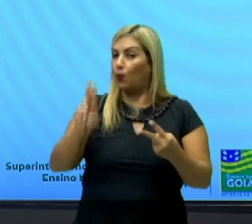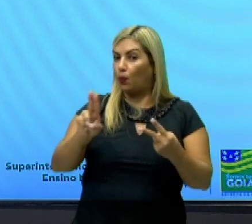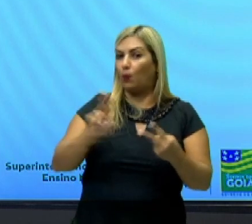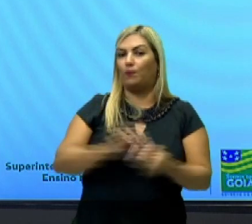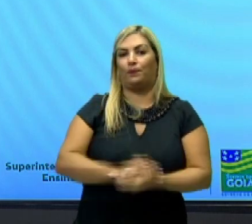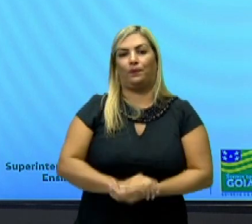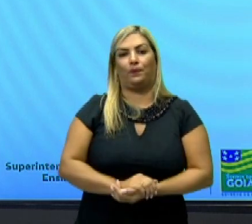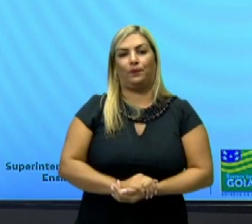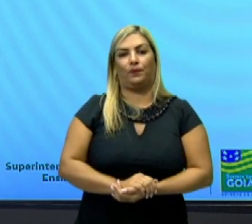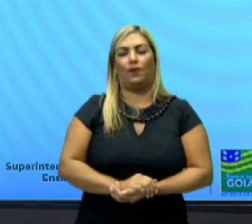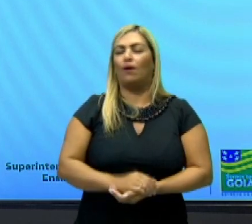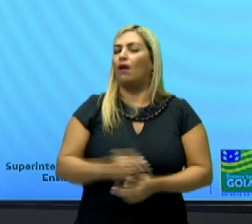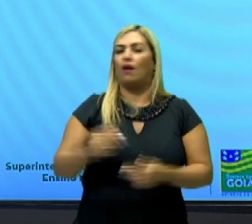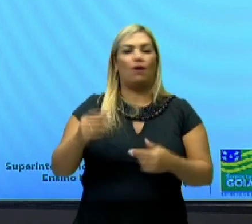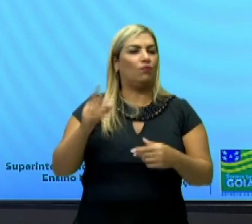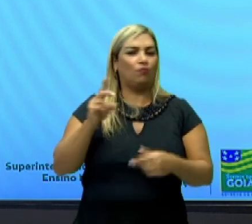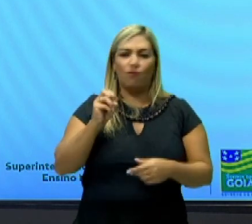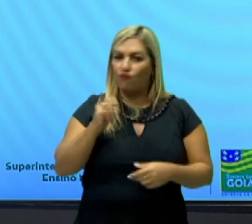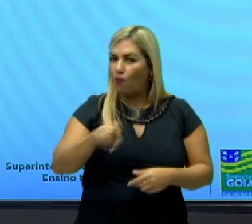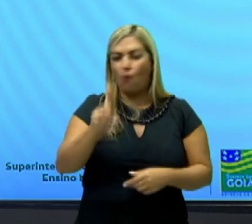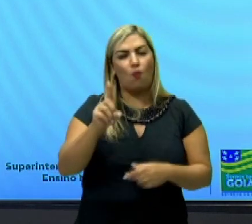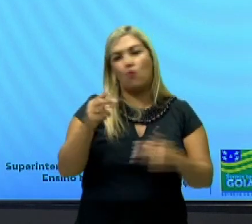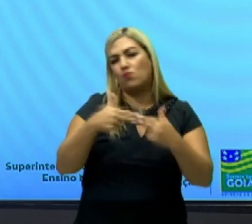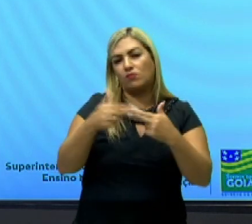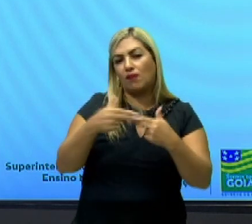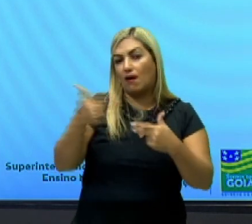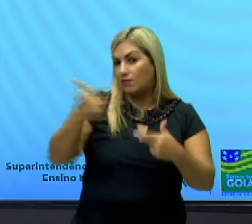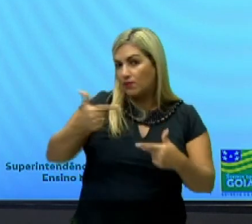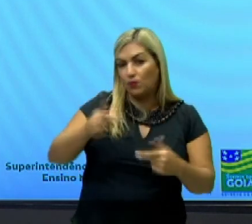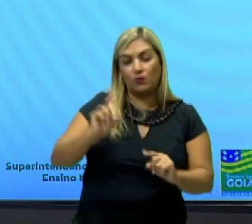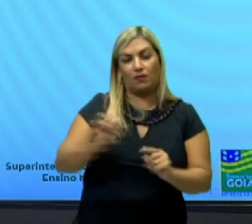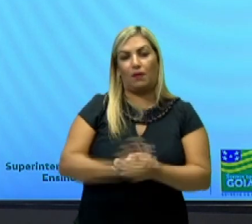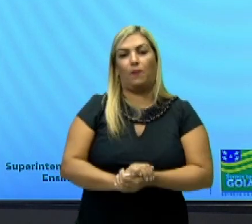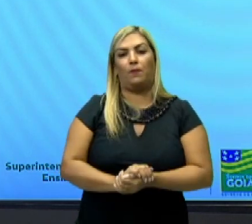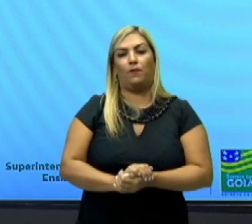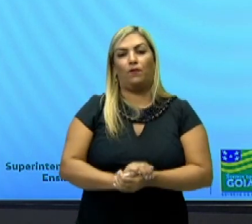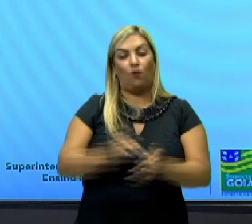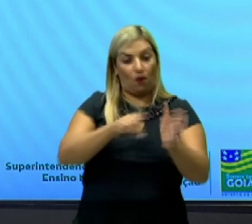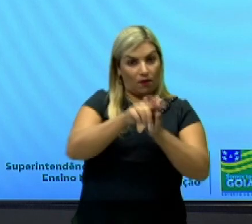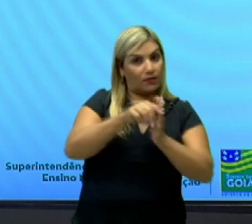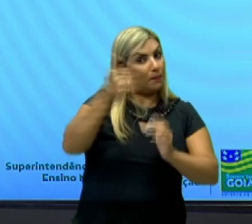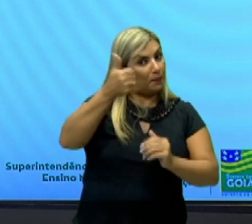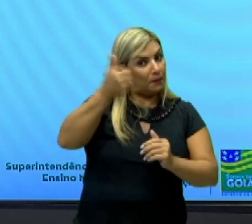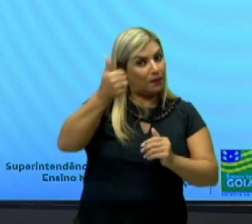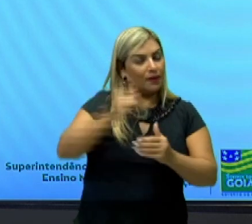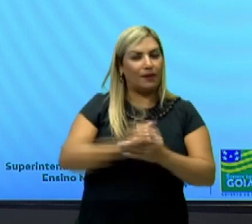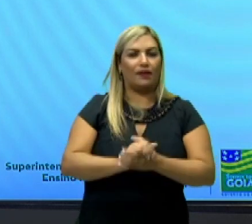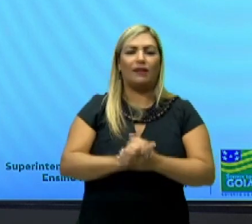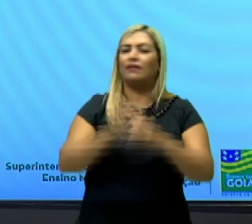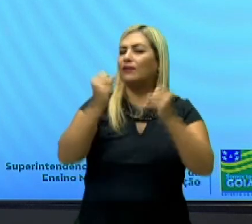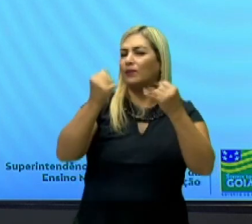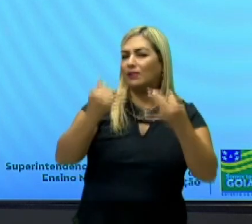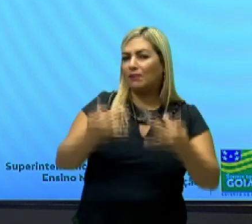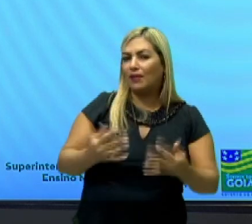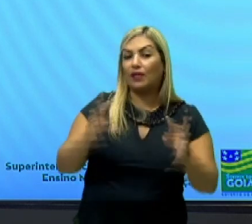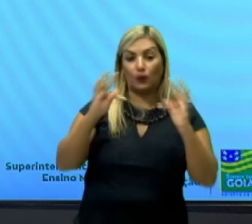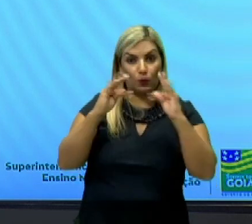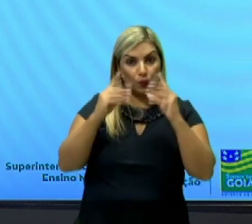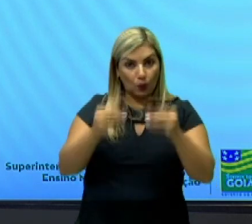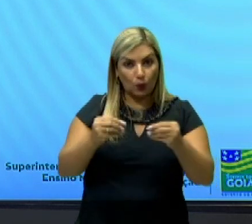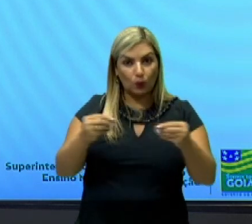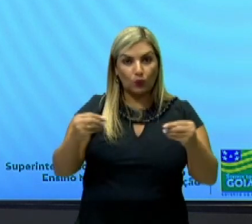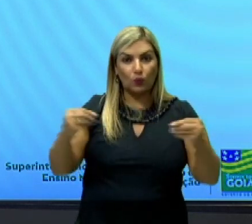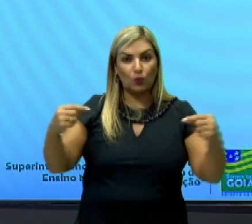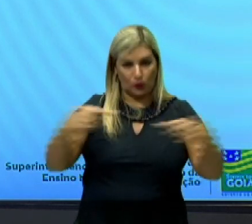Então, eu não vou utilizar a minha segunda equação, vou analisar em cima da primeira equação. E ele fala o seguinte, todos os meus